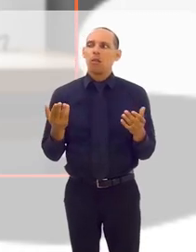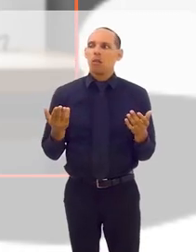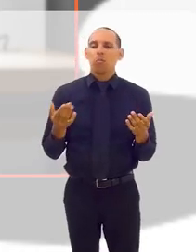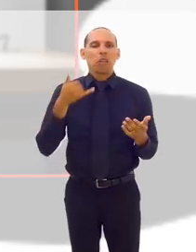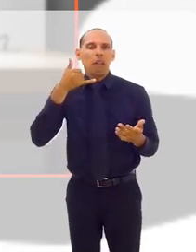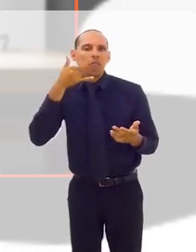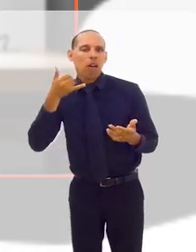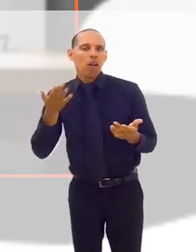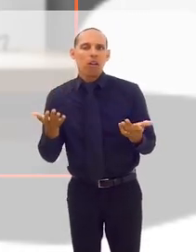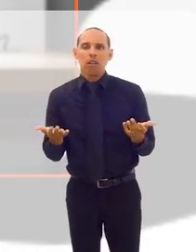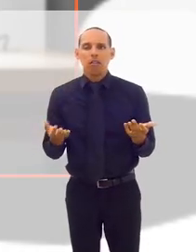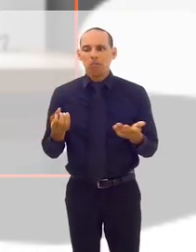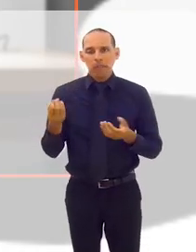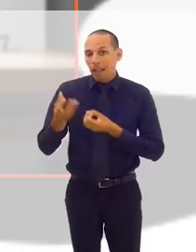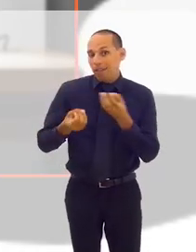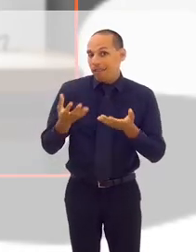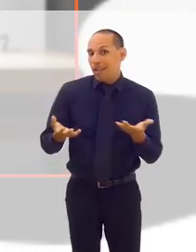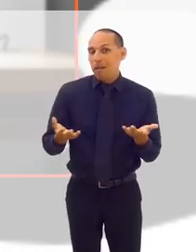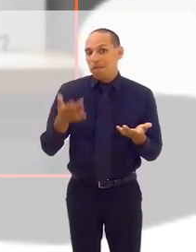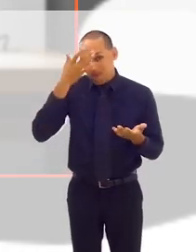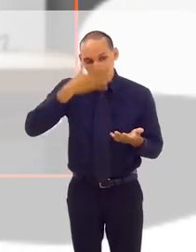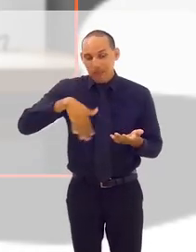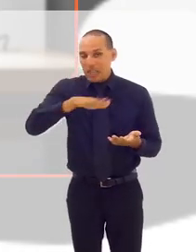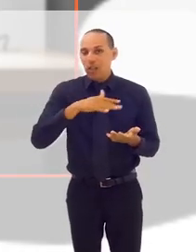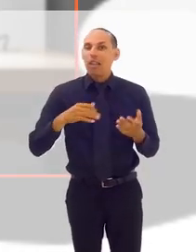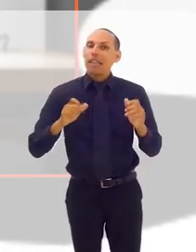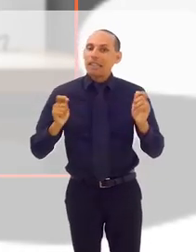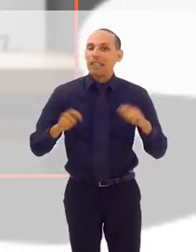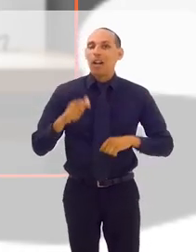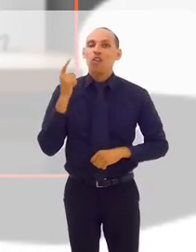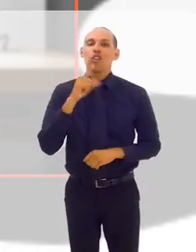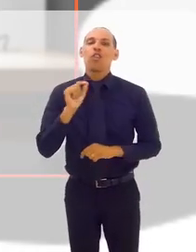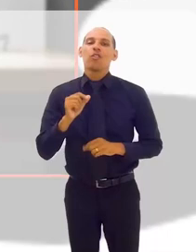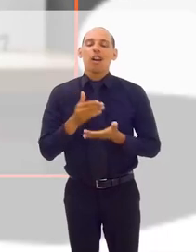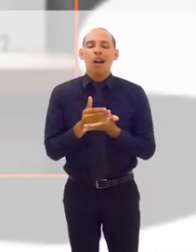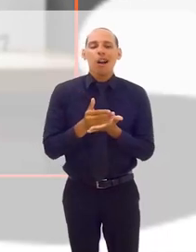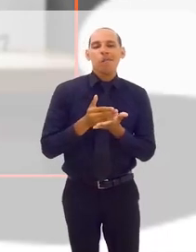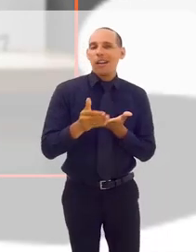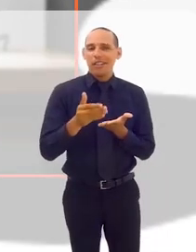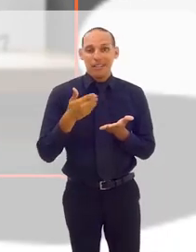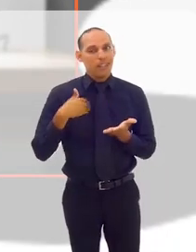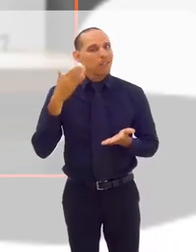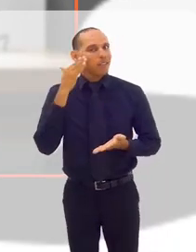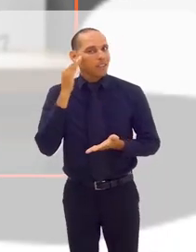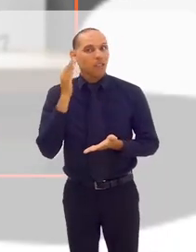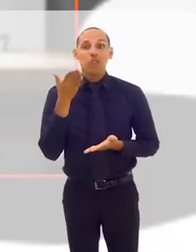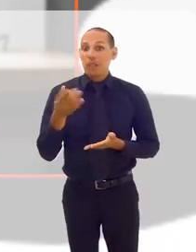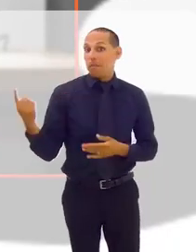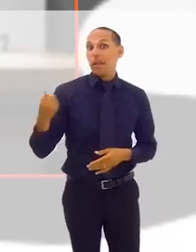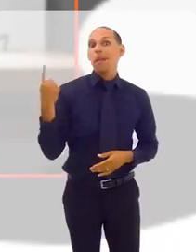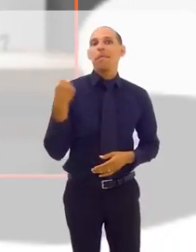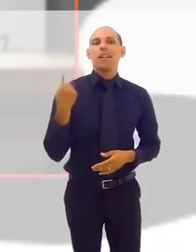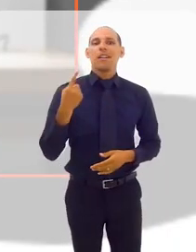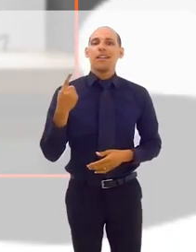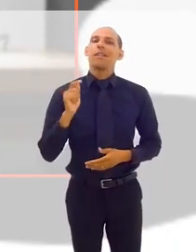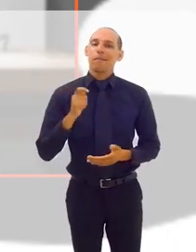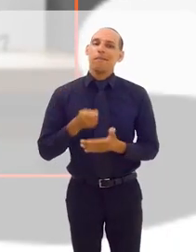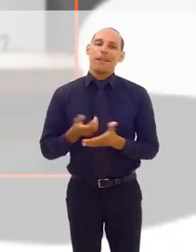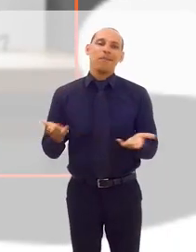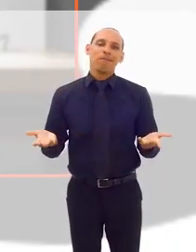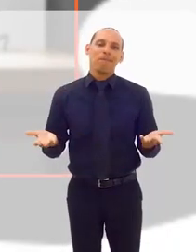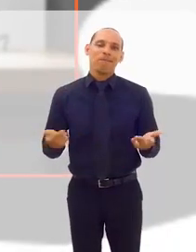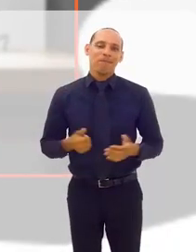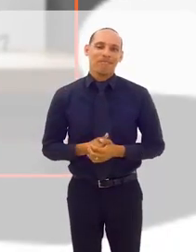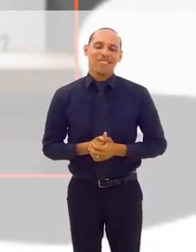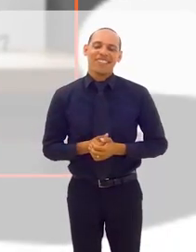site, algum telefone para disponibilizar, onde as pessoas possam dar esse pontapé inicial? Porque eu estou entendendo, você é o pioneiro e o pioneiro